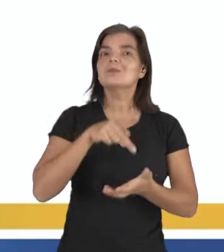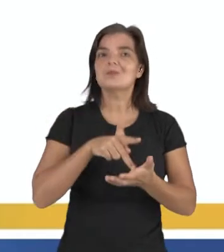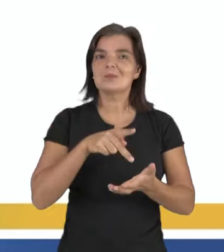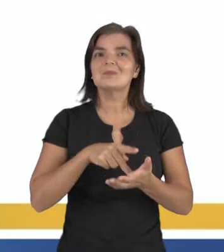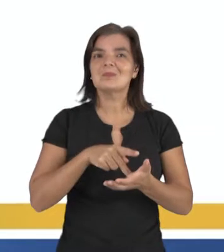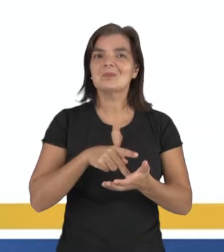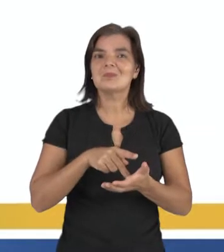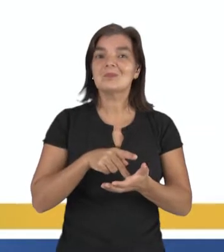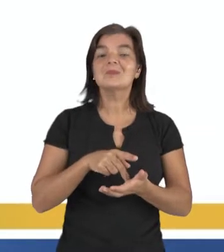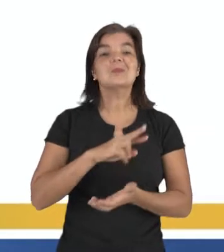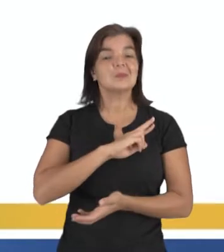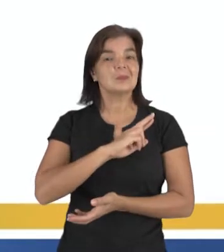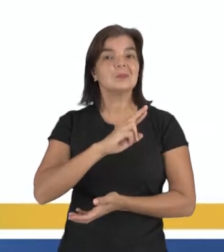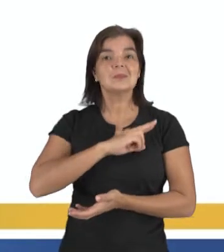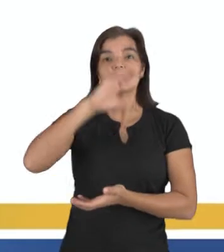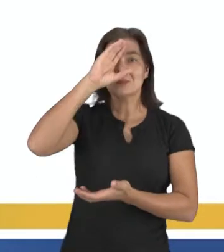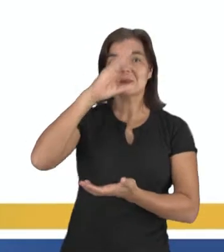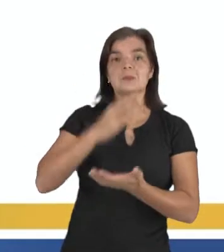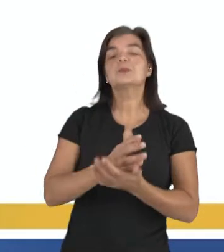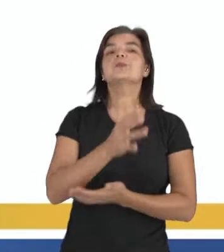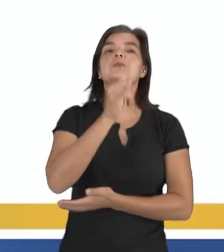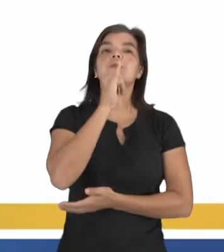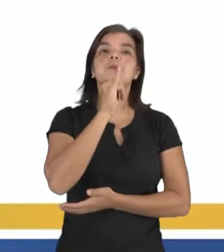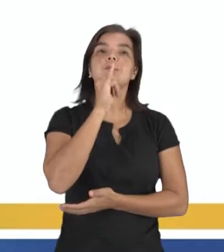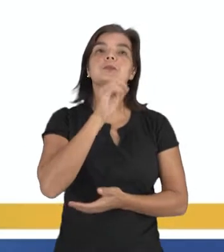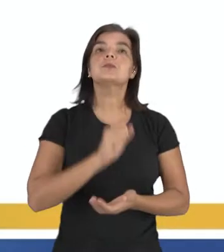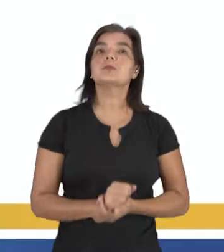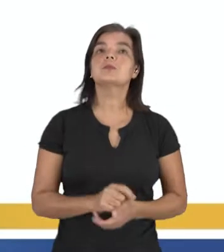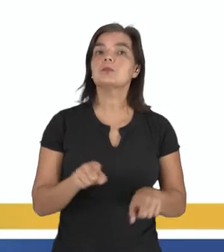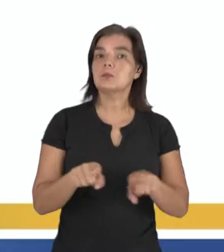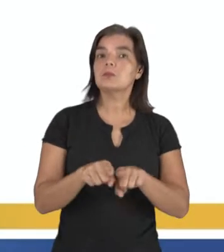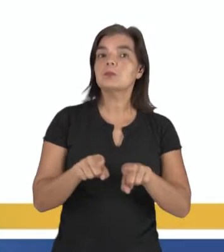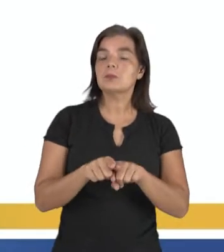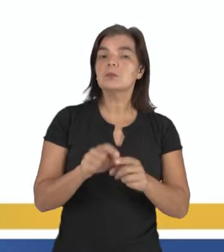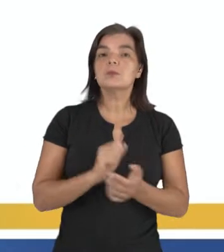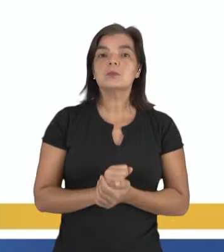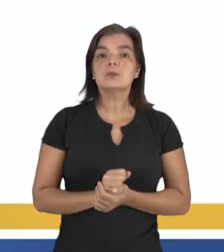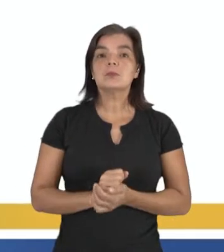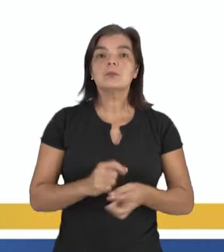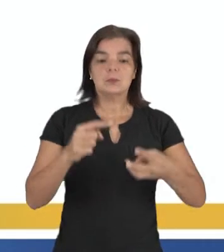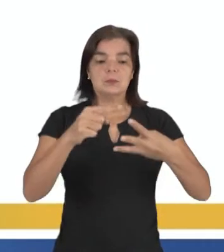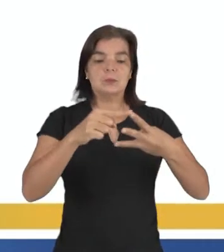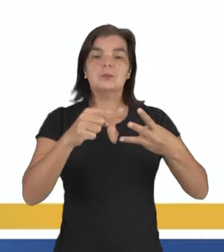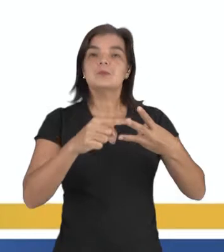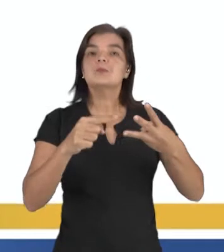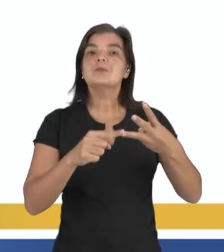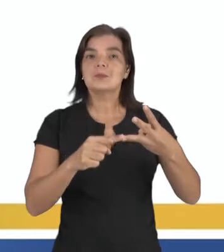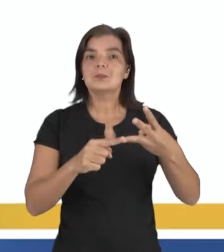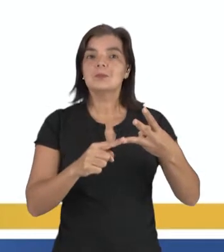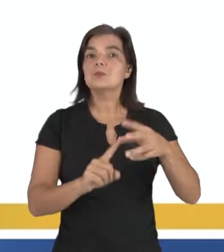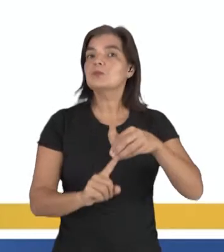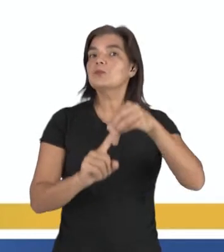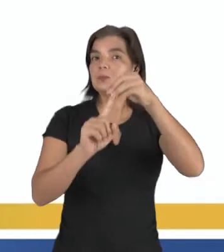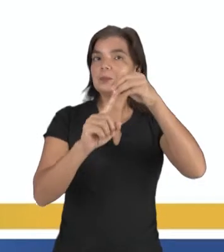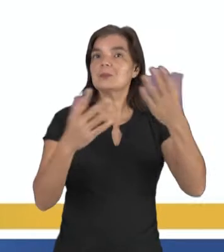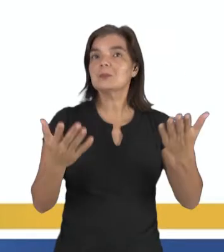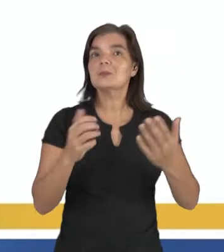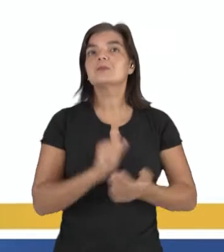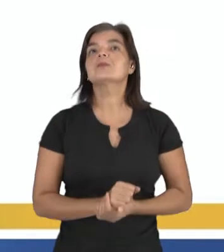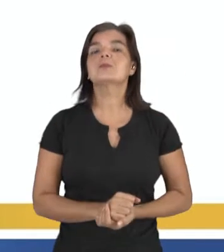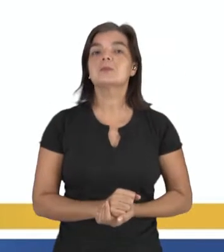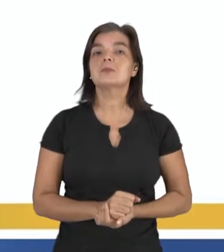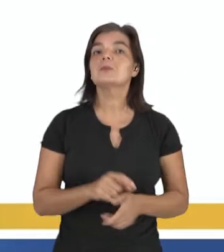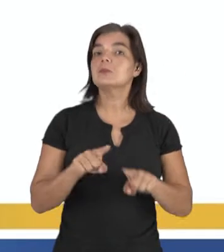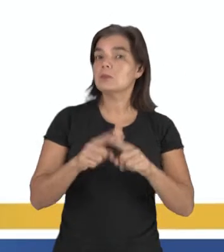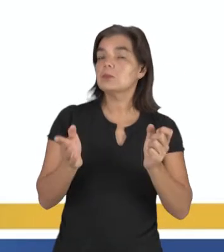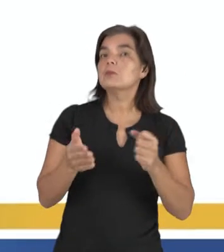e a crença religiosa? Por exemplo, o dogma é um mistério da Santíssima Trindade. É 3 em 1, é 1 em 3, é